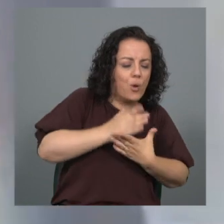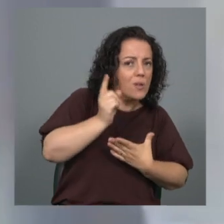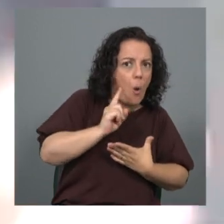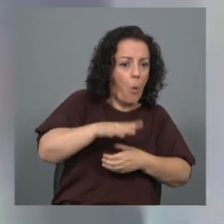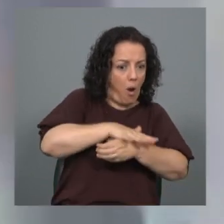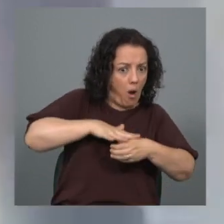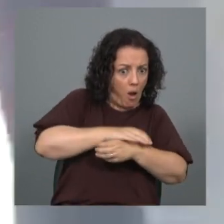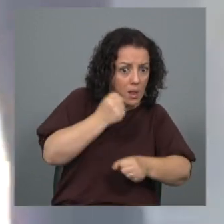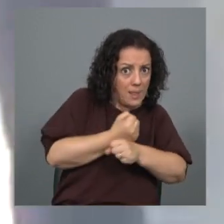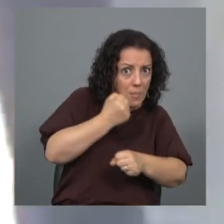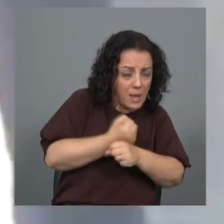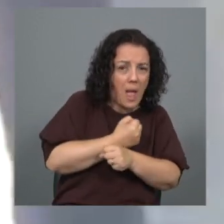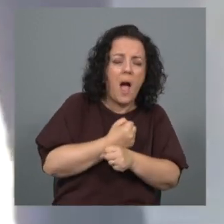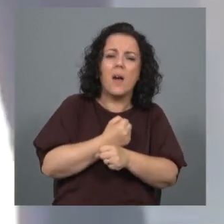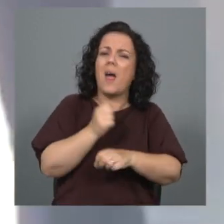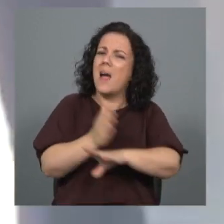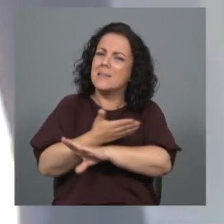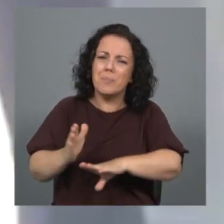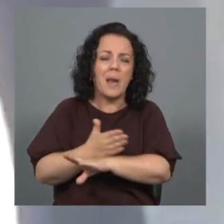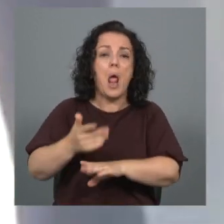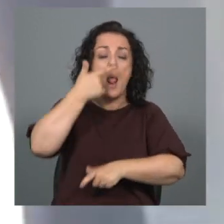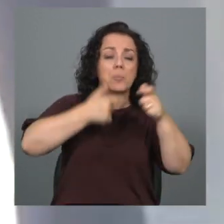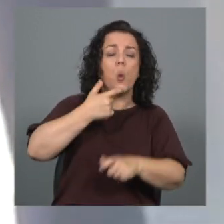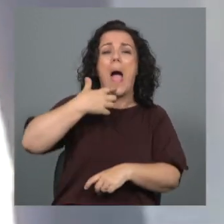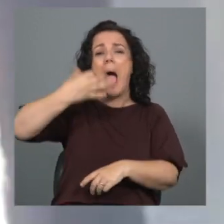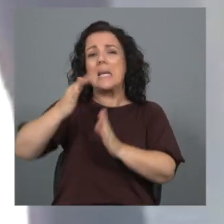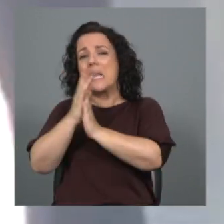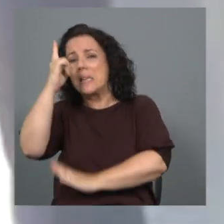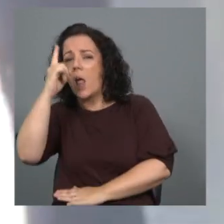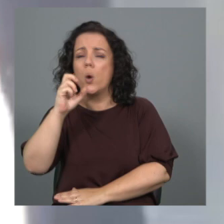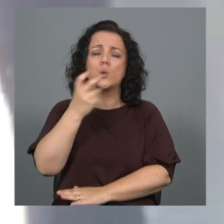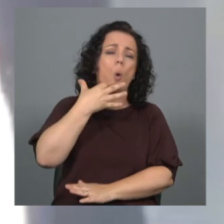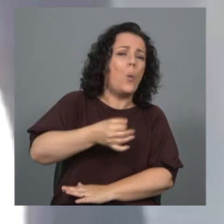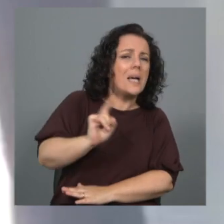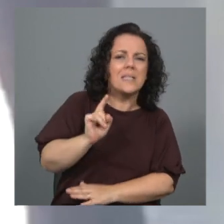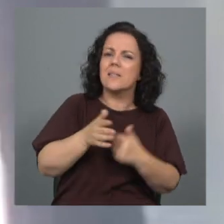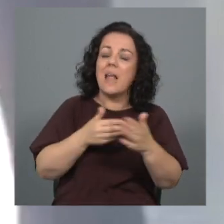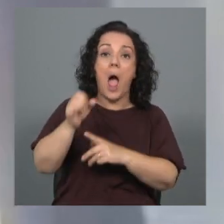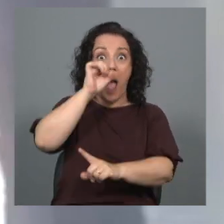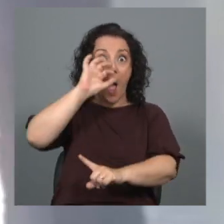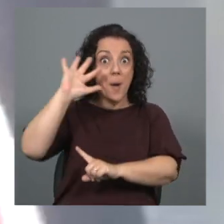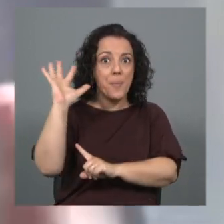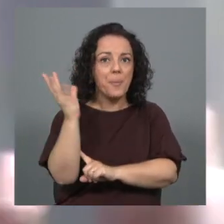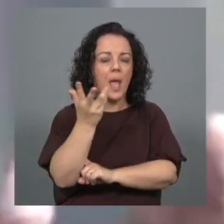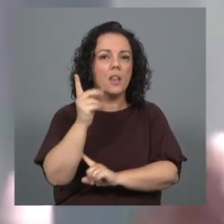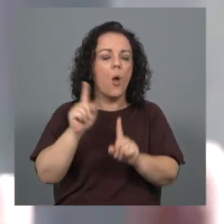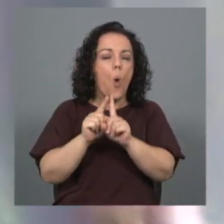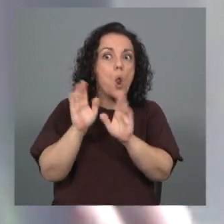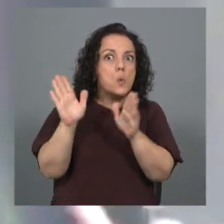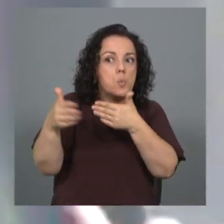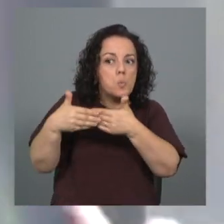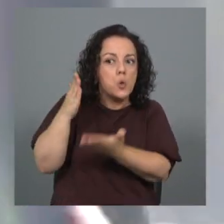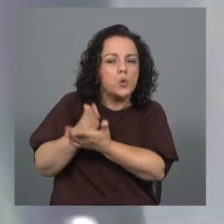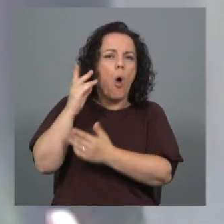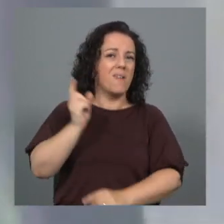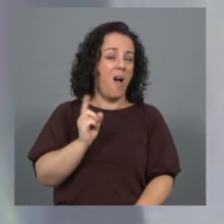trabalhar, independentemente se as pessoas até acreditam em Deus ou não. A questão ambiental não tem que estar fechada aí. Aliás,